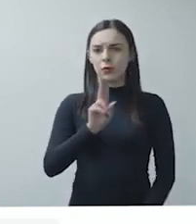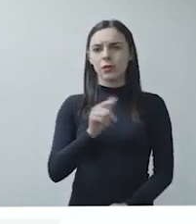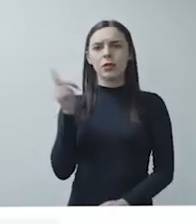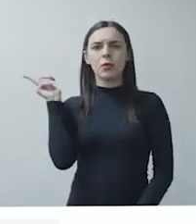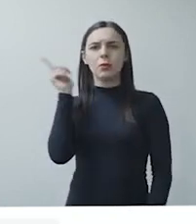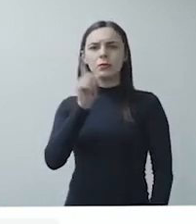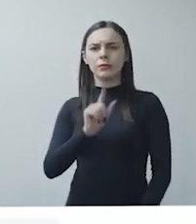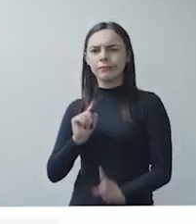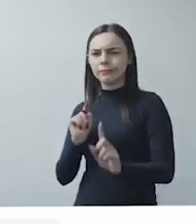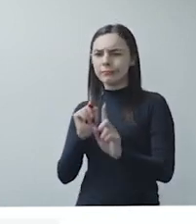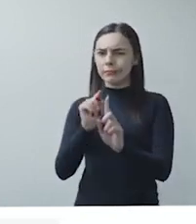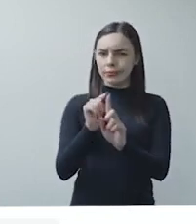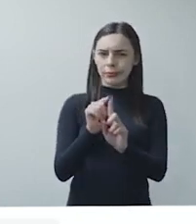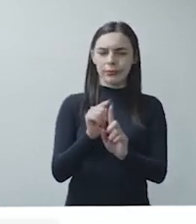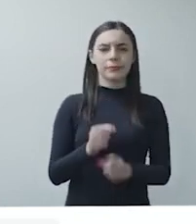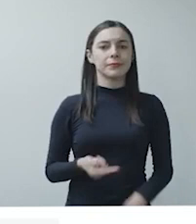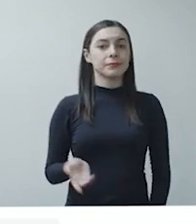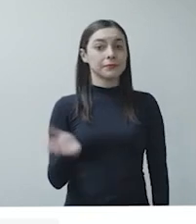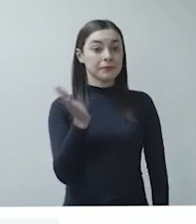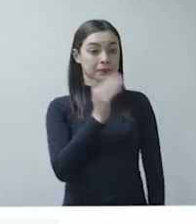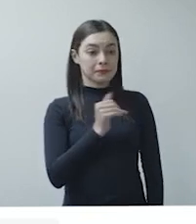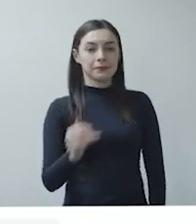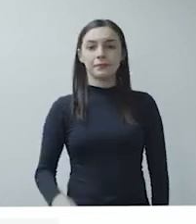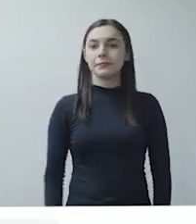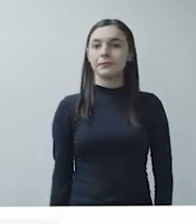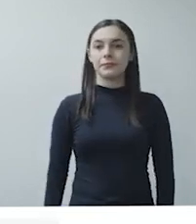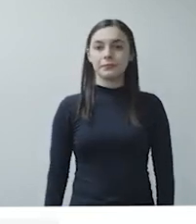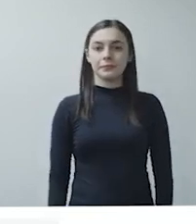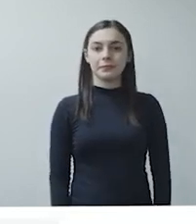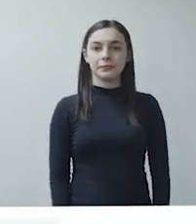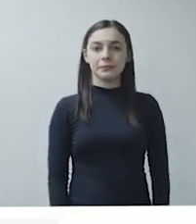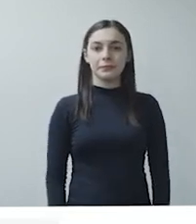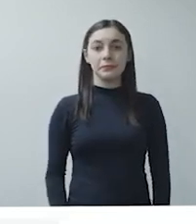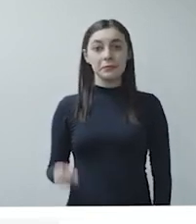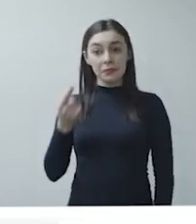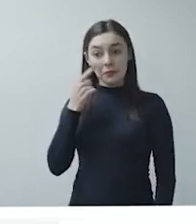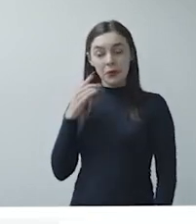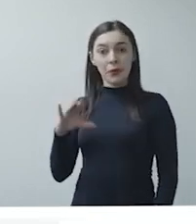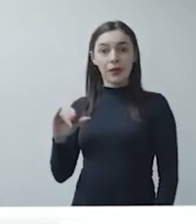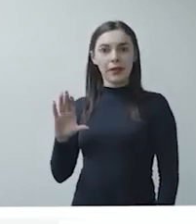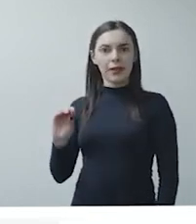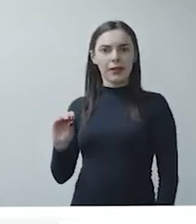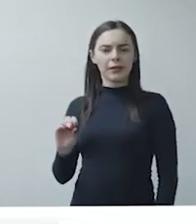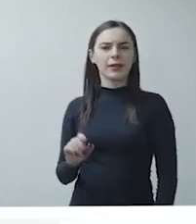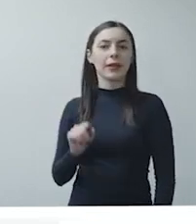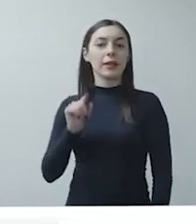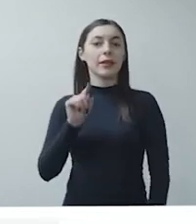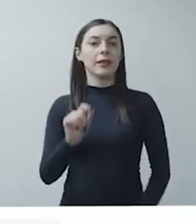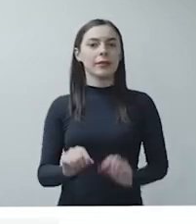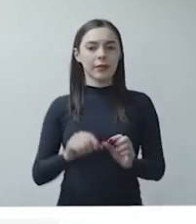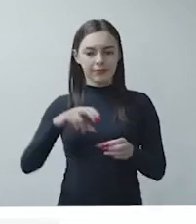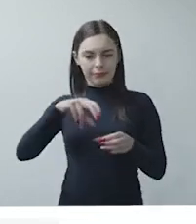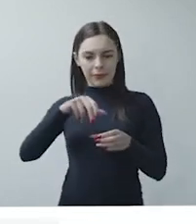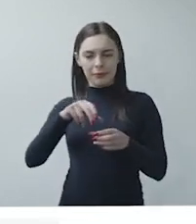eles acertaram? Vamos lá. Então, olha aqui o nosso amigo Caio. Ele vai jogar a tampinha e vamos ver